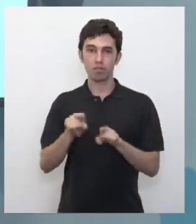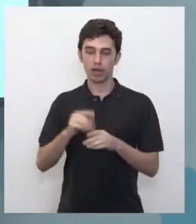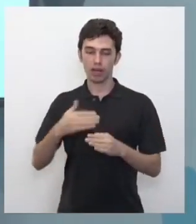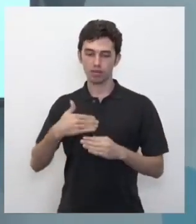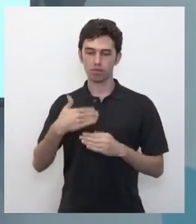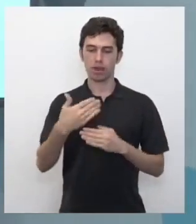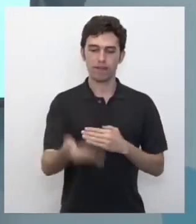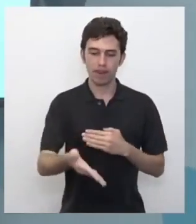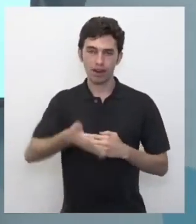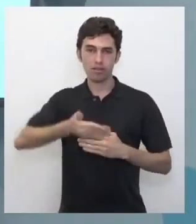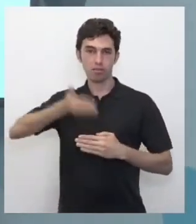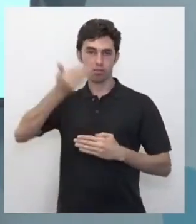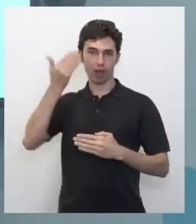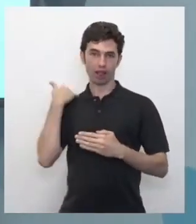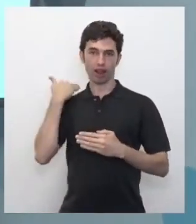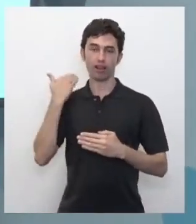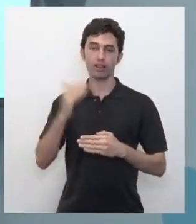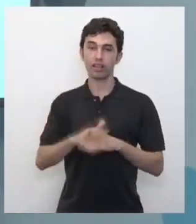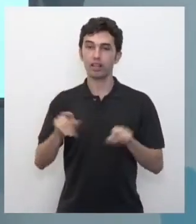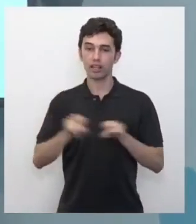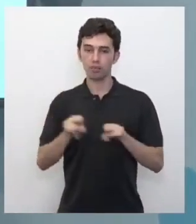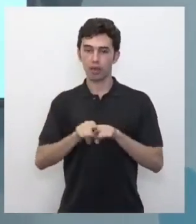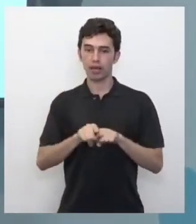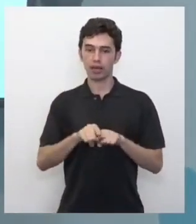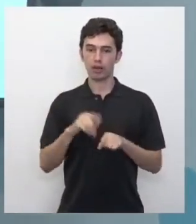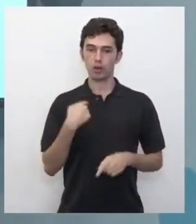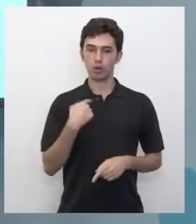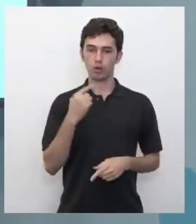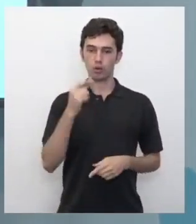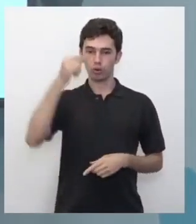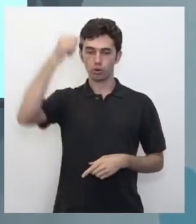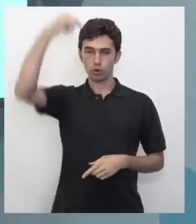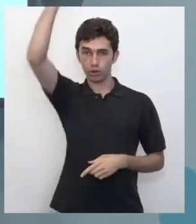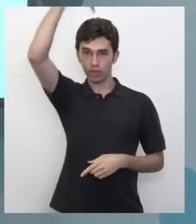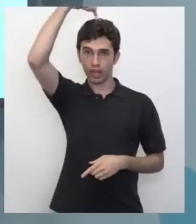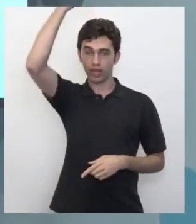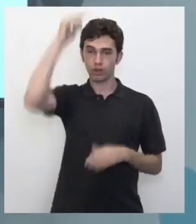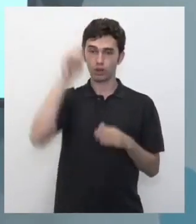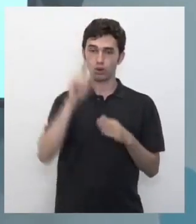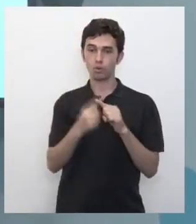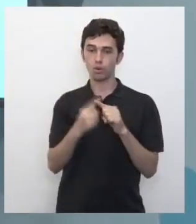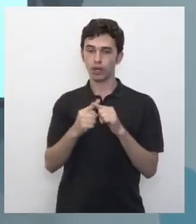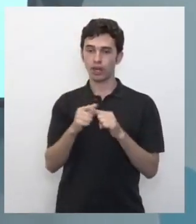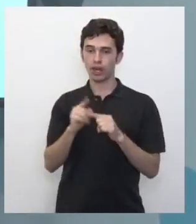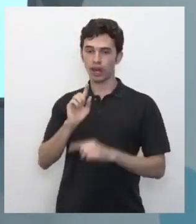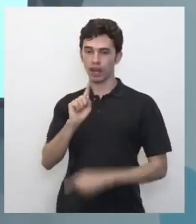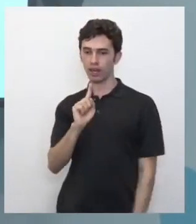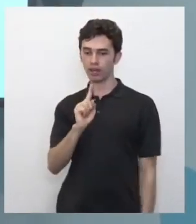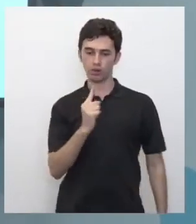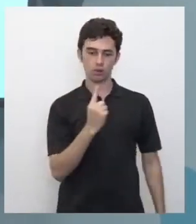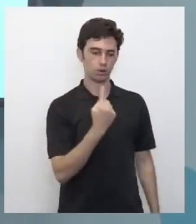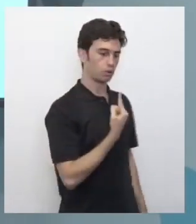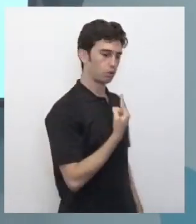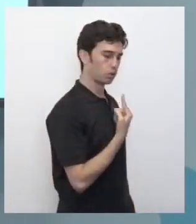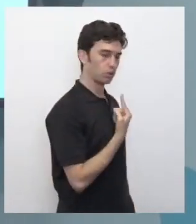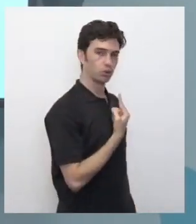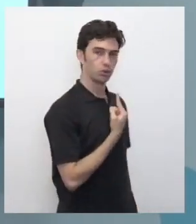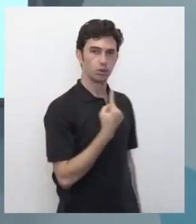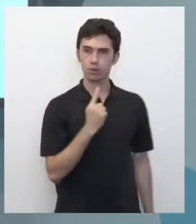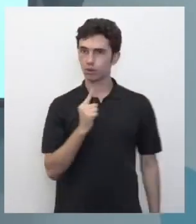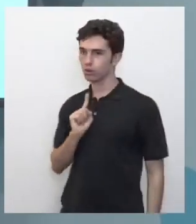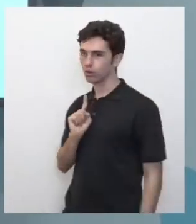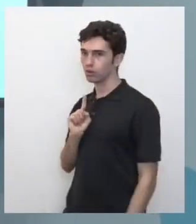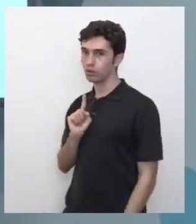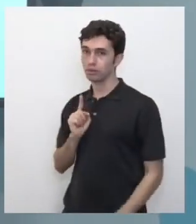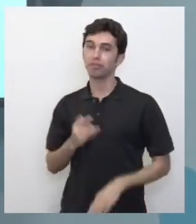corpo, né? E o meu centro, né? Se eu virar aqui para trás, ó, aqui já começa a primeira vértebra aqui da minha coluna. E é